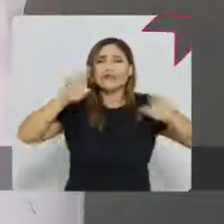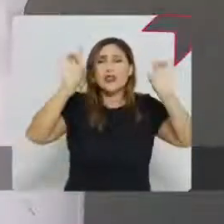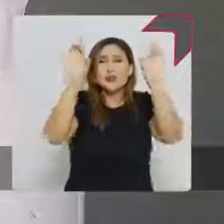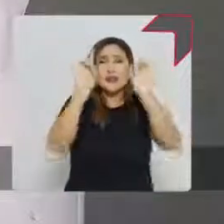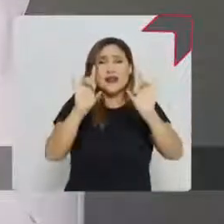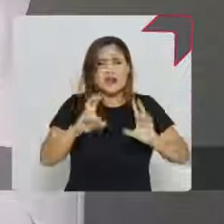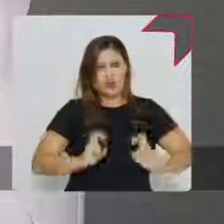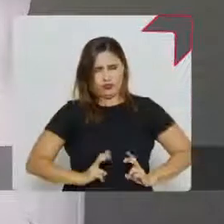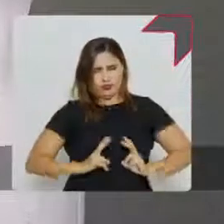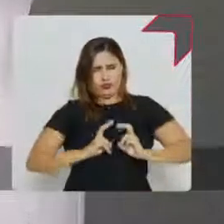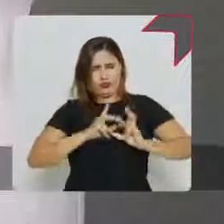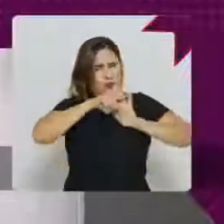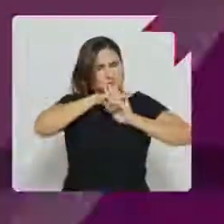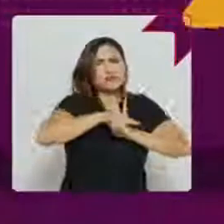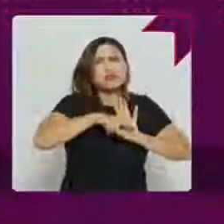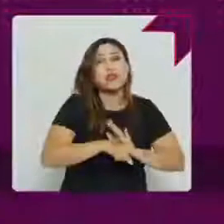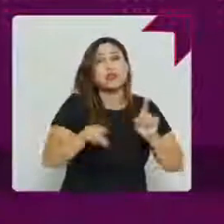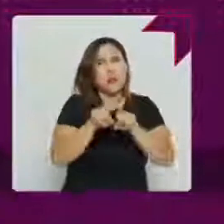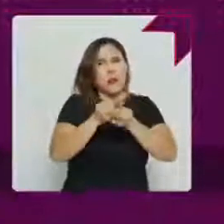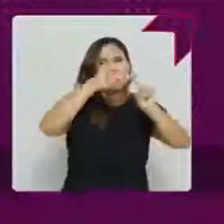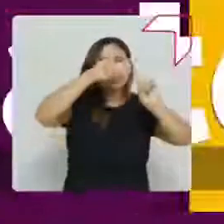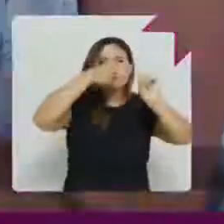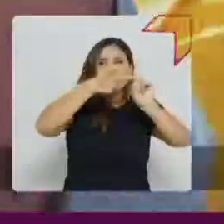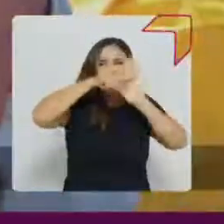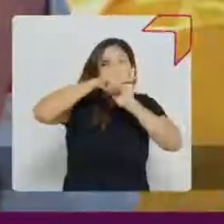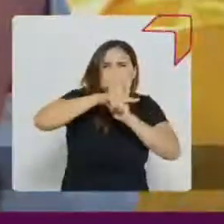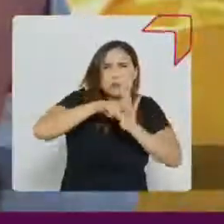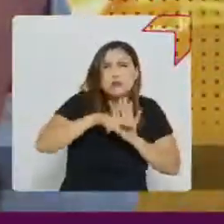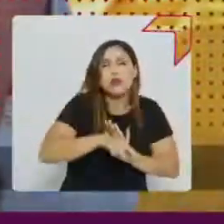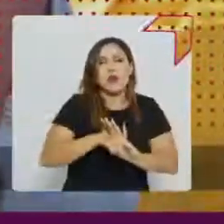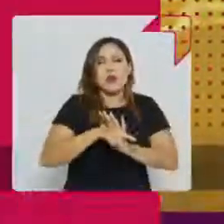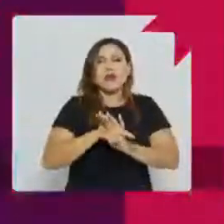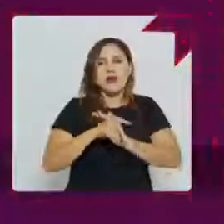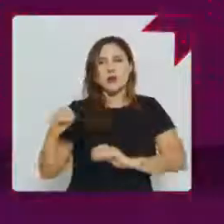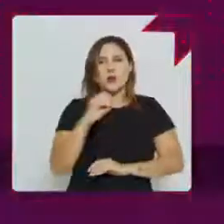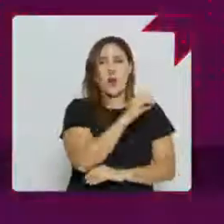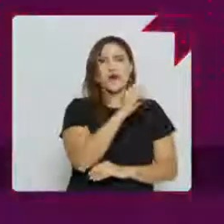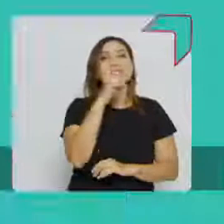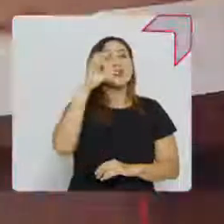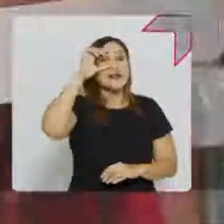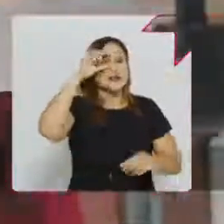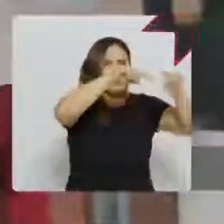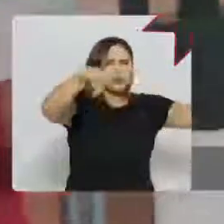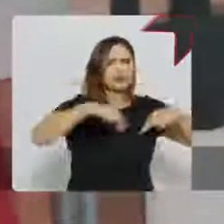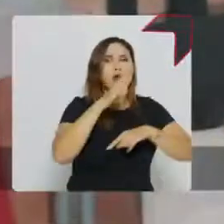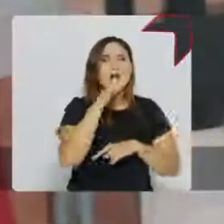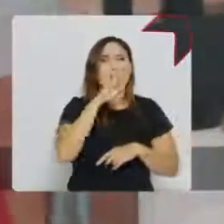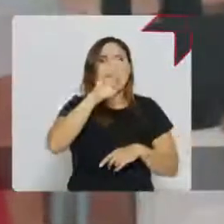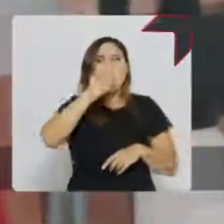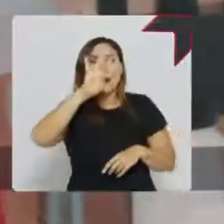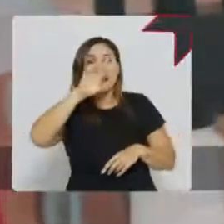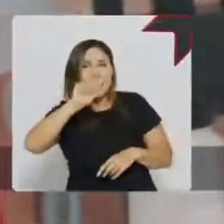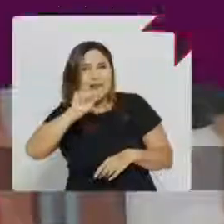rastreamento do câncer e em exames pré-natais. E na Zona Oeste, Zé vai revitalizar a Lagoa das Bateias, reformar o Murilão, reabrir os postos de saúde